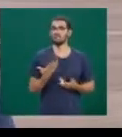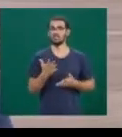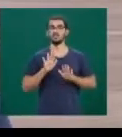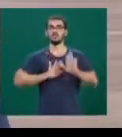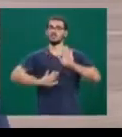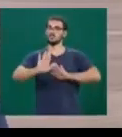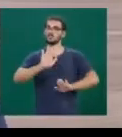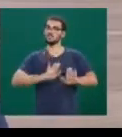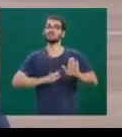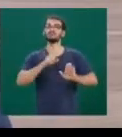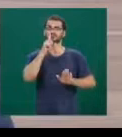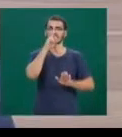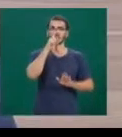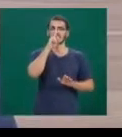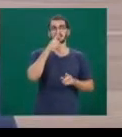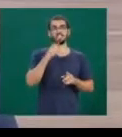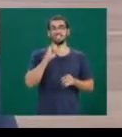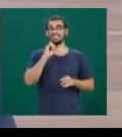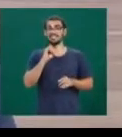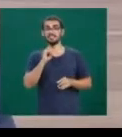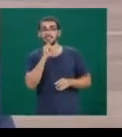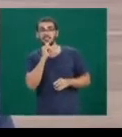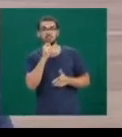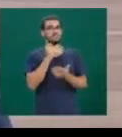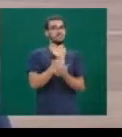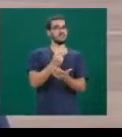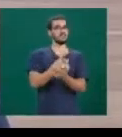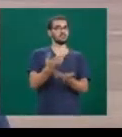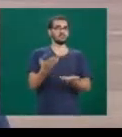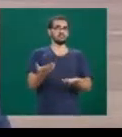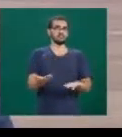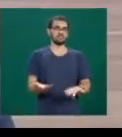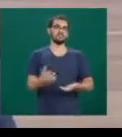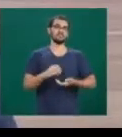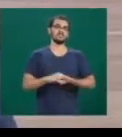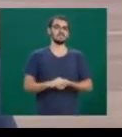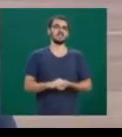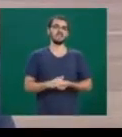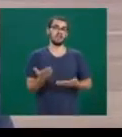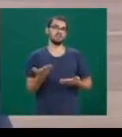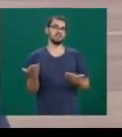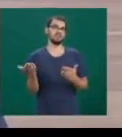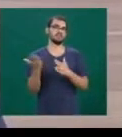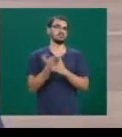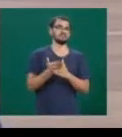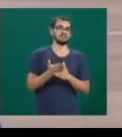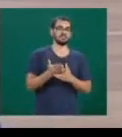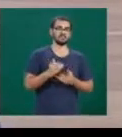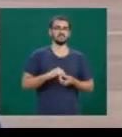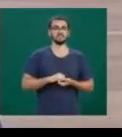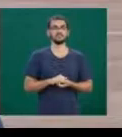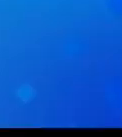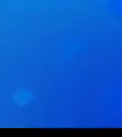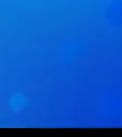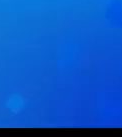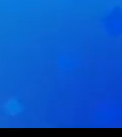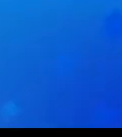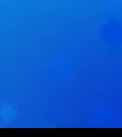Cuidado com os riscos, principalmente ao pagar por esse tipo de transporte clandestino. O TV Notícias faz um rápido intervalo e volta já.